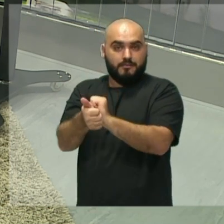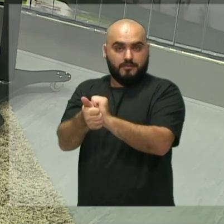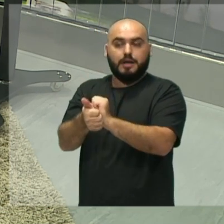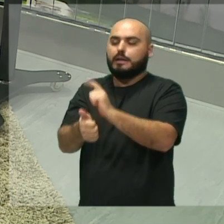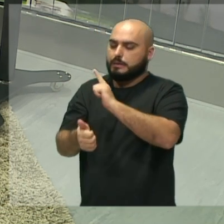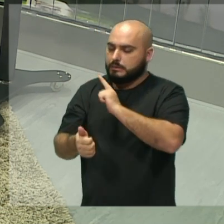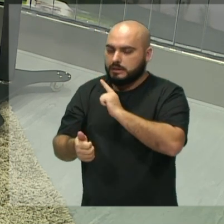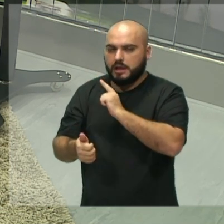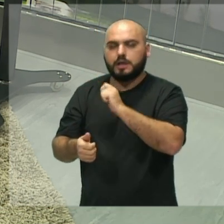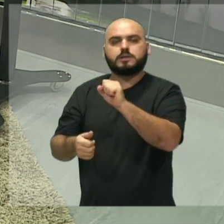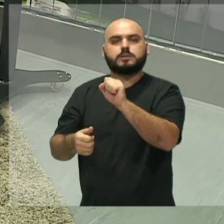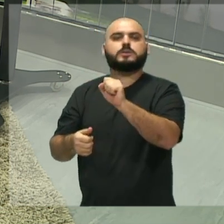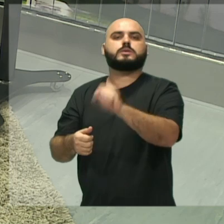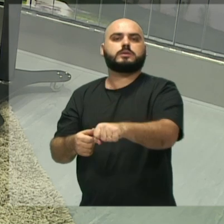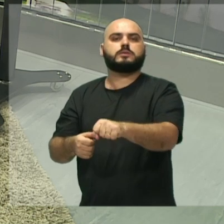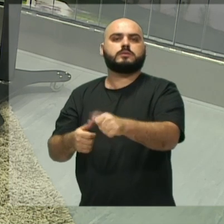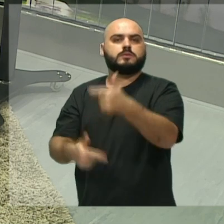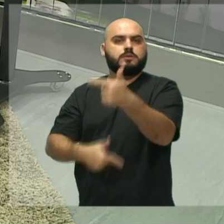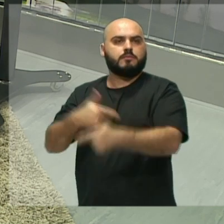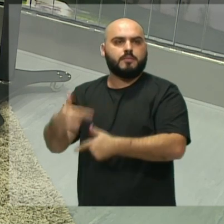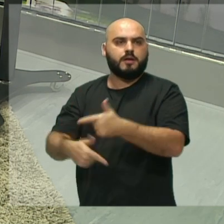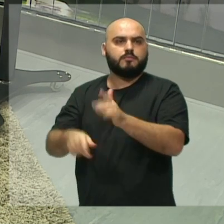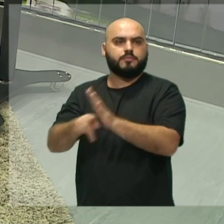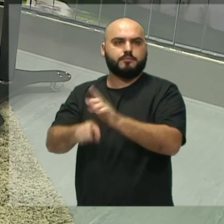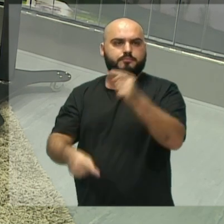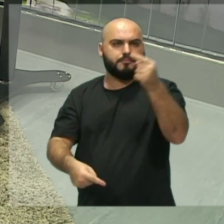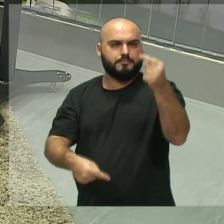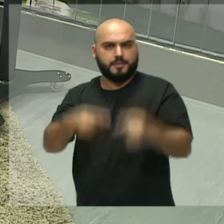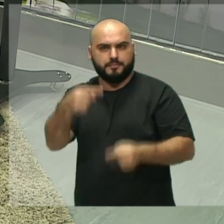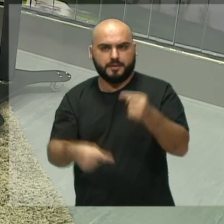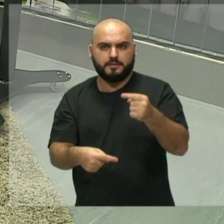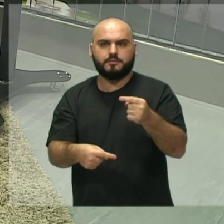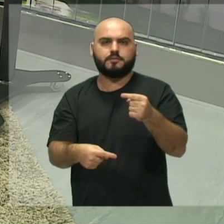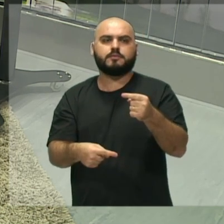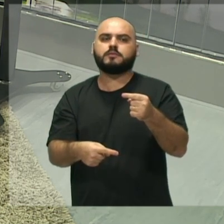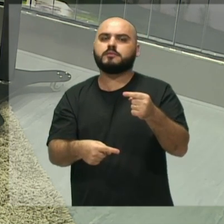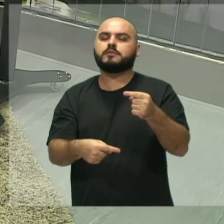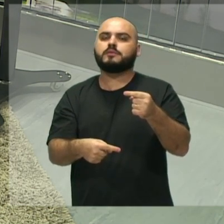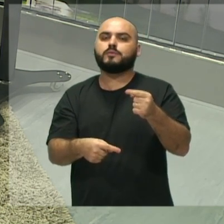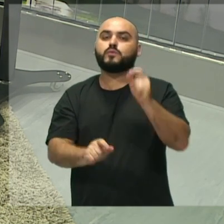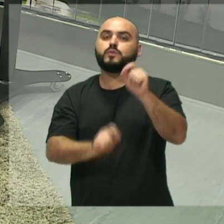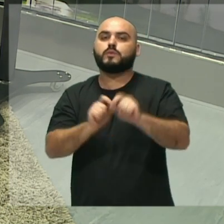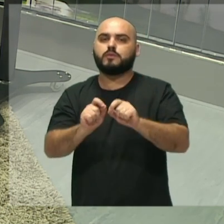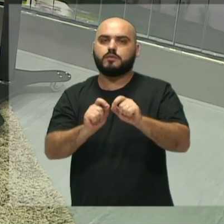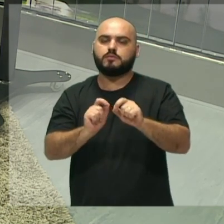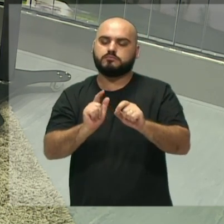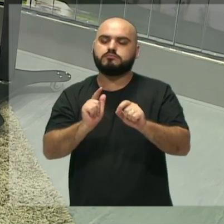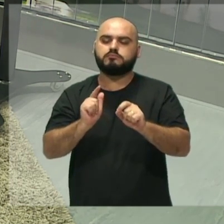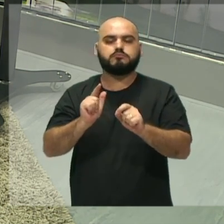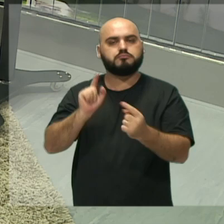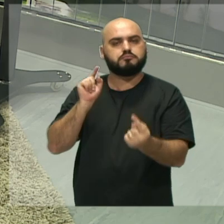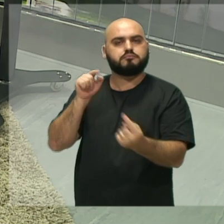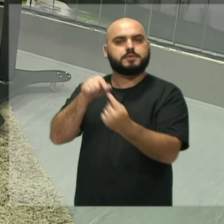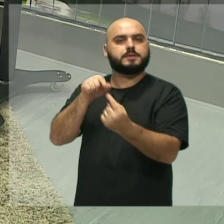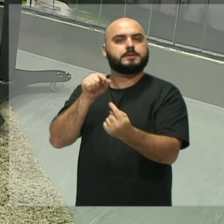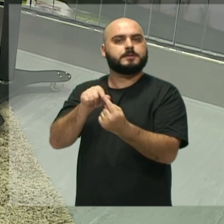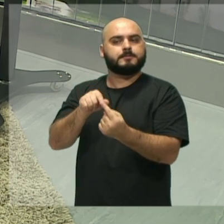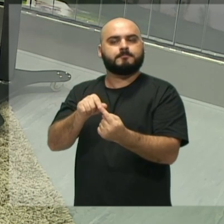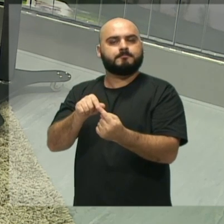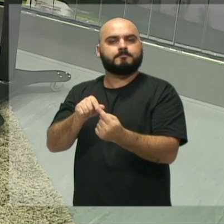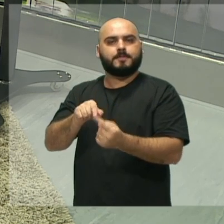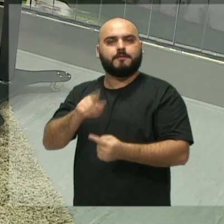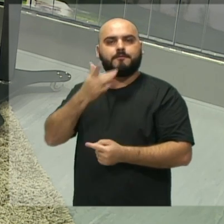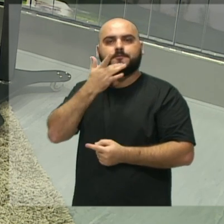além dessa questão da conotação esportiva, competitiva, de alto rendimento, ele é sim um canal, talvez um canal